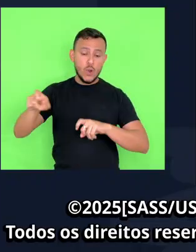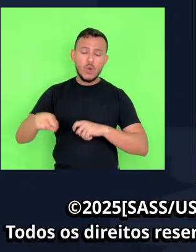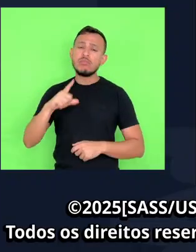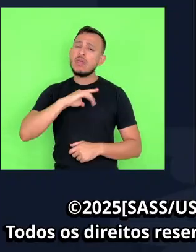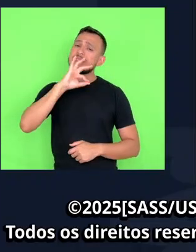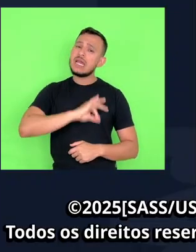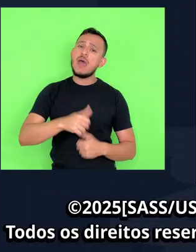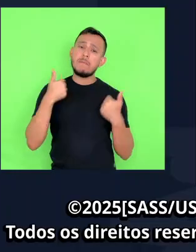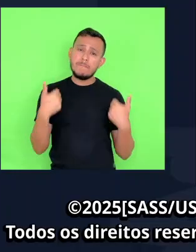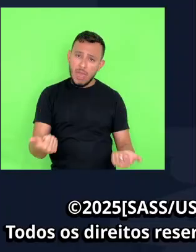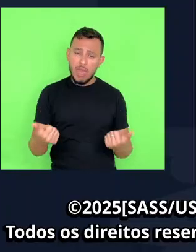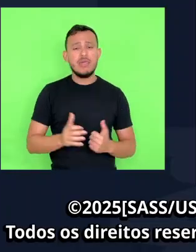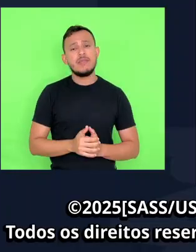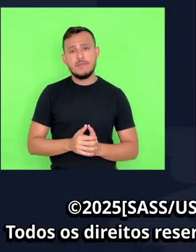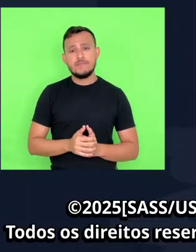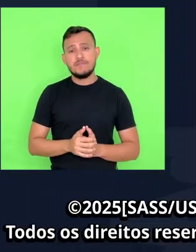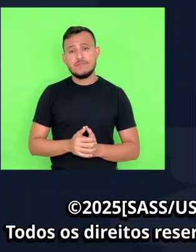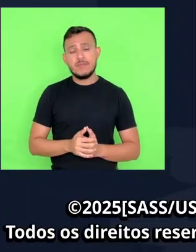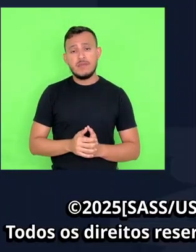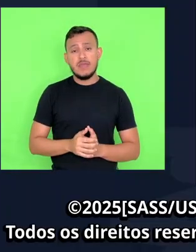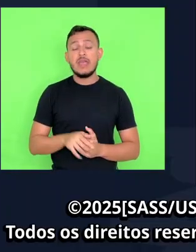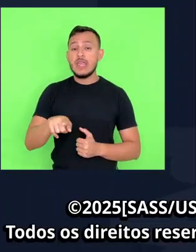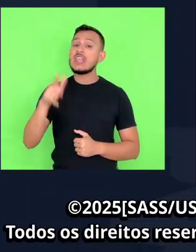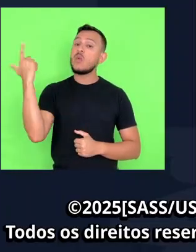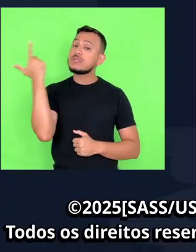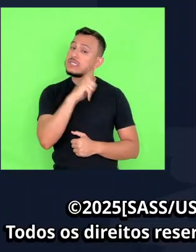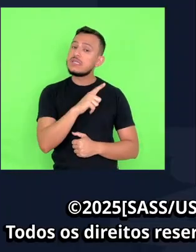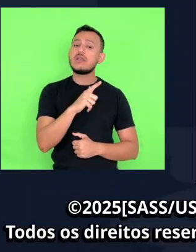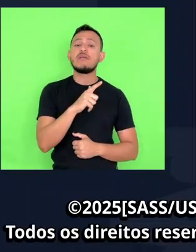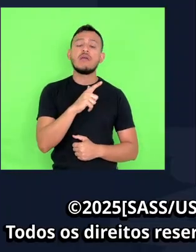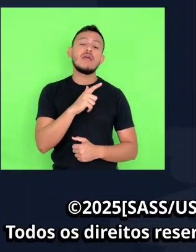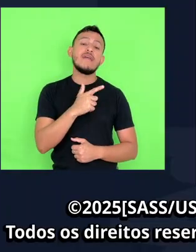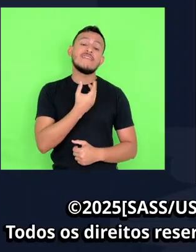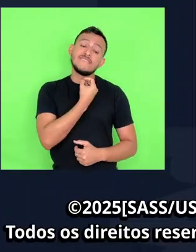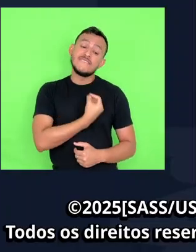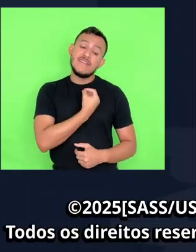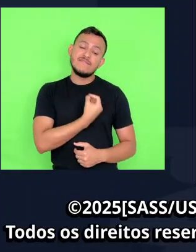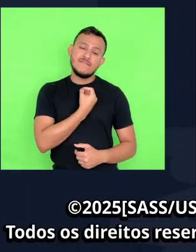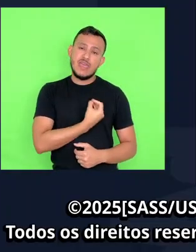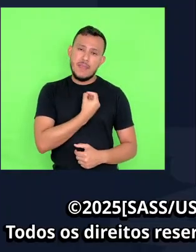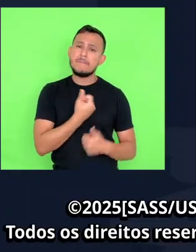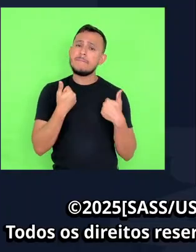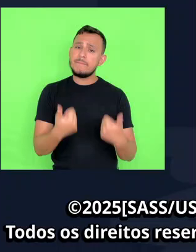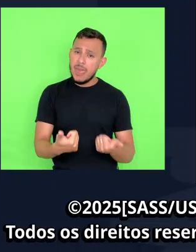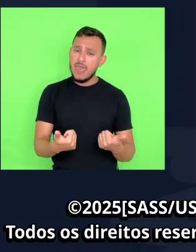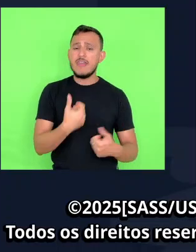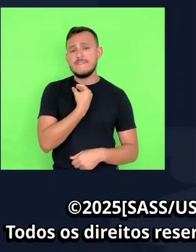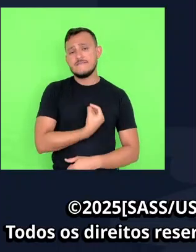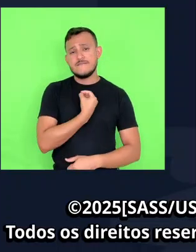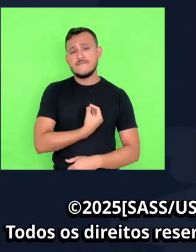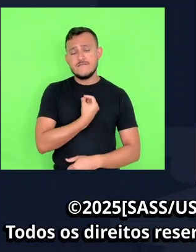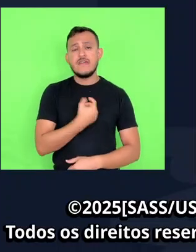renda justa, que consiga sobreviver e viver, né? Não só sobreviver, mas